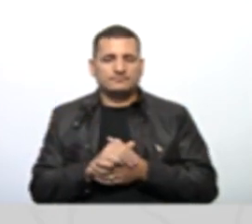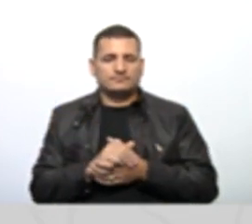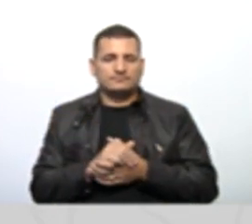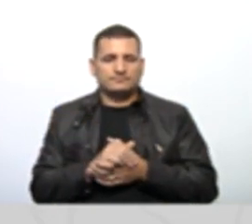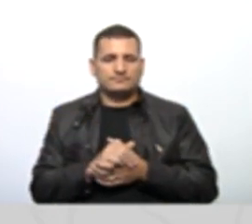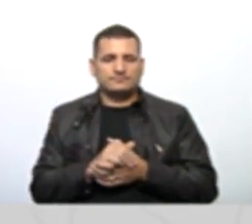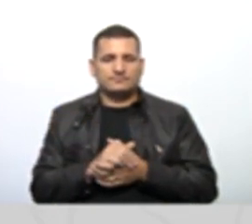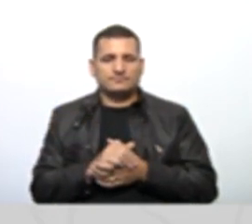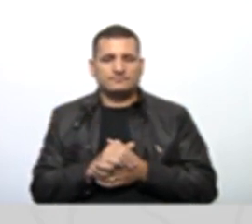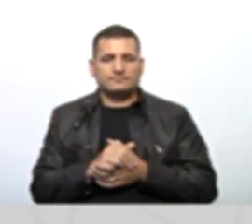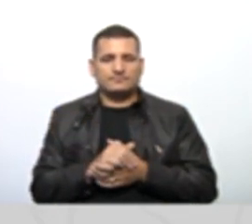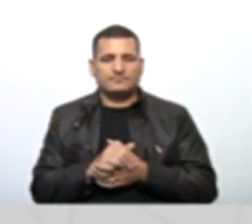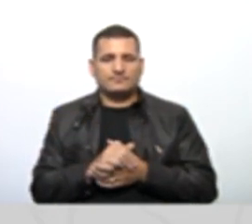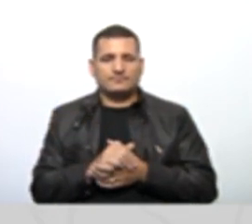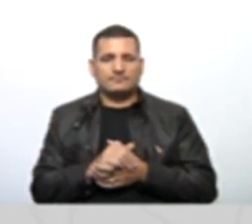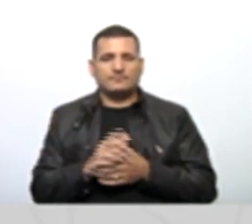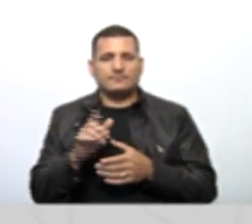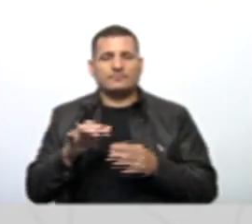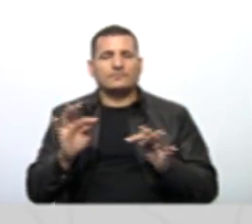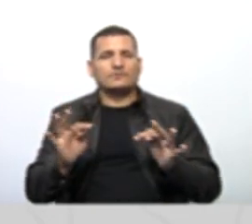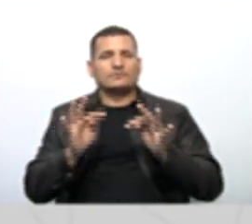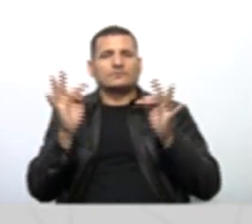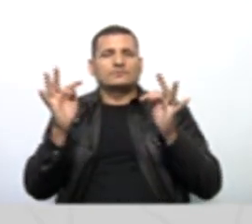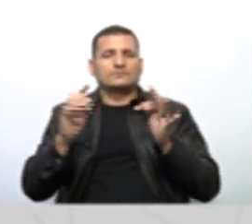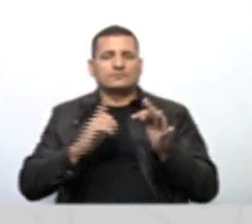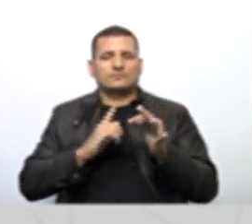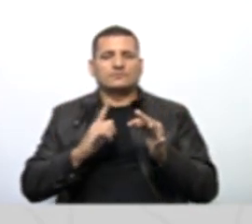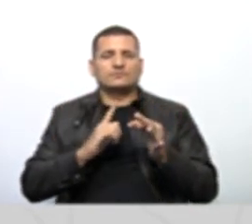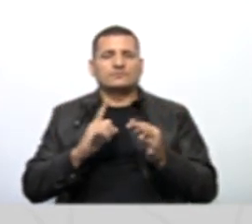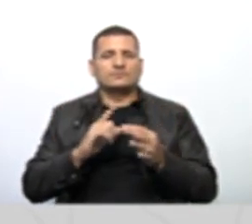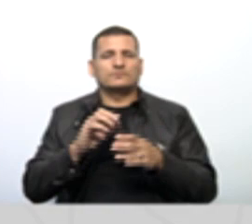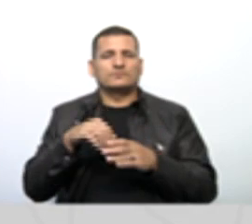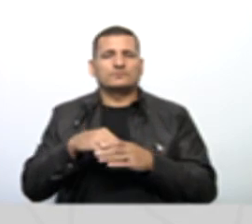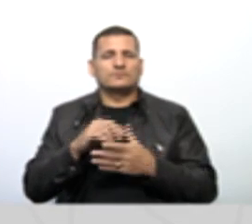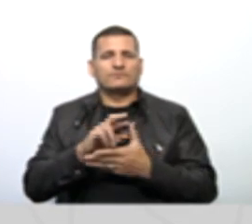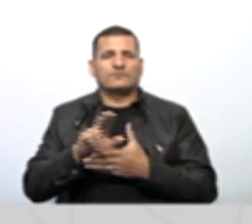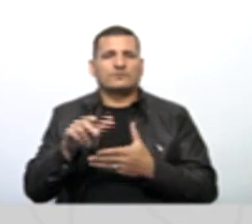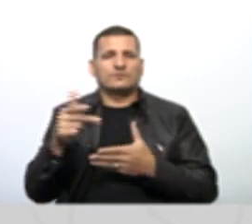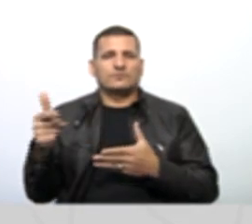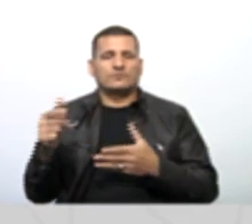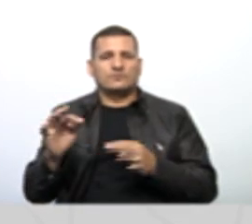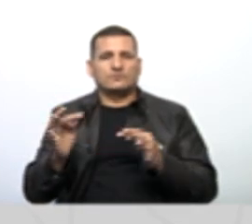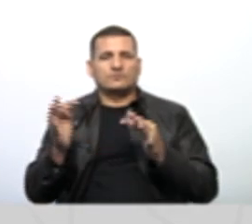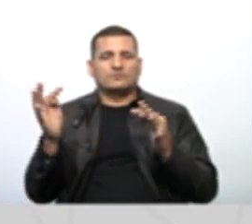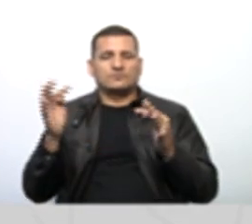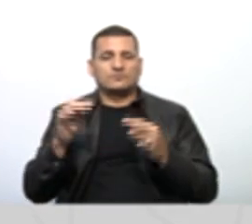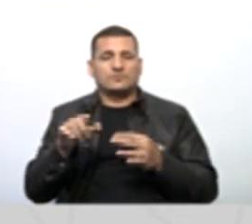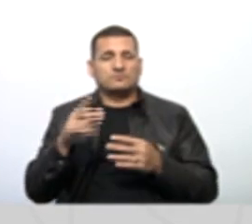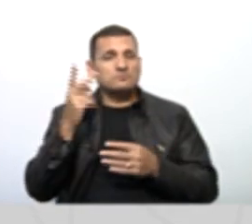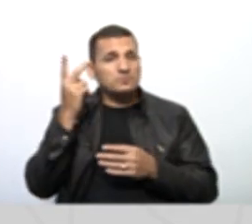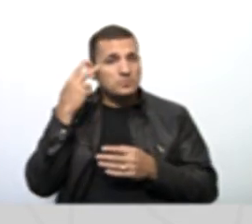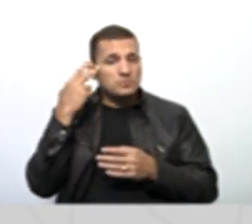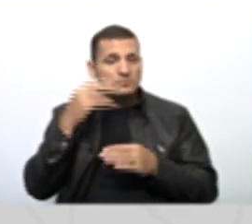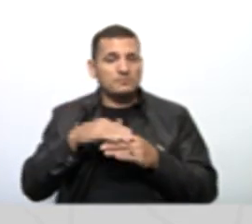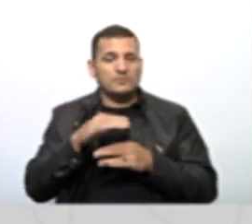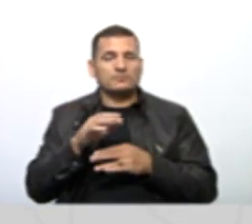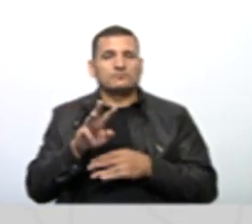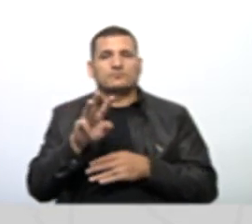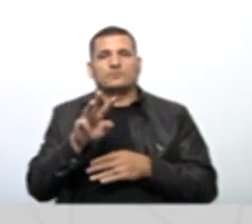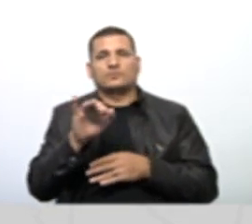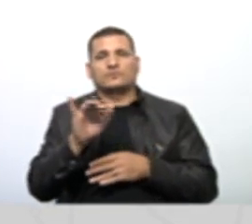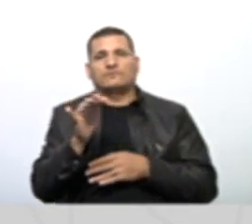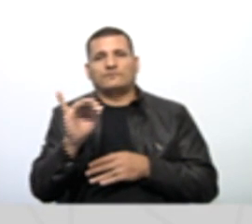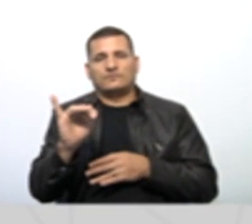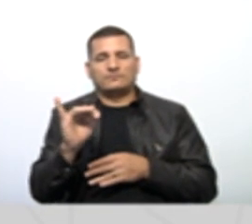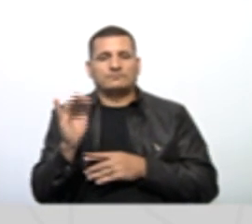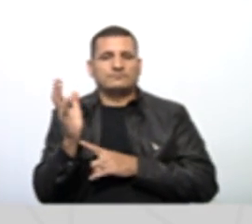desafios é a tecnologia que engloba uma série de outras outras pessoal sendo mais comum a wifi é certa